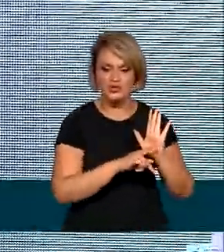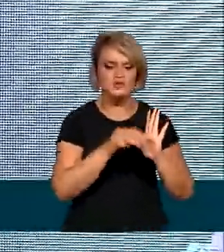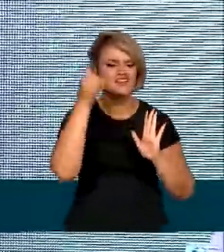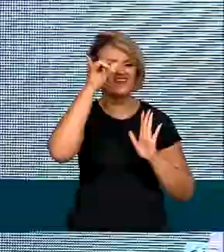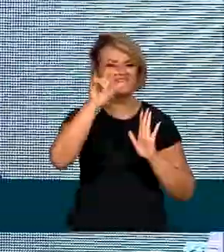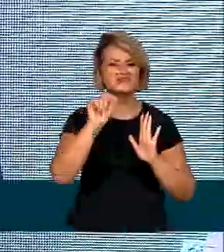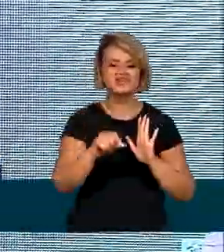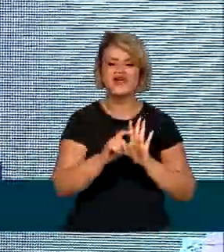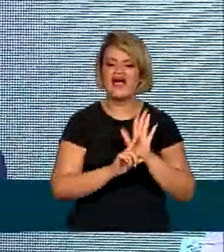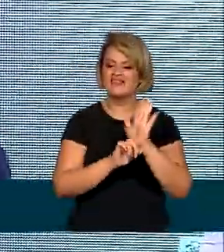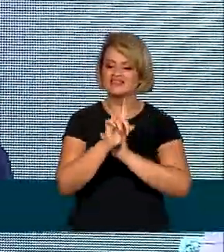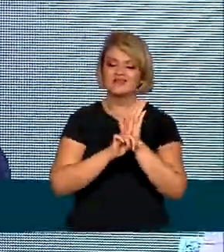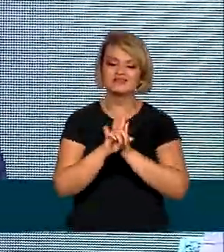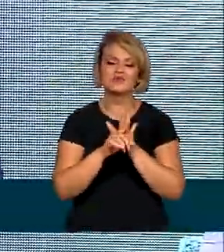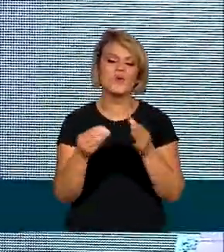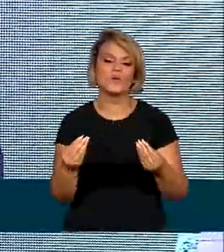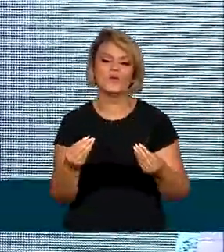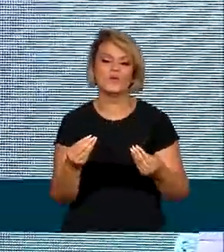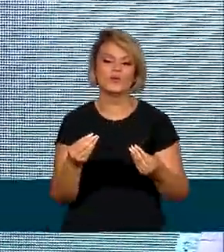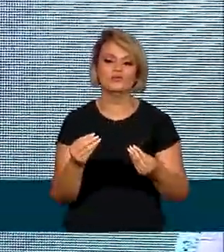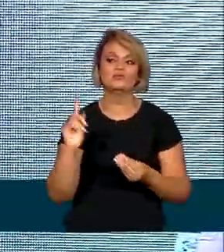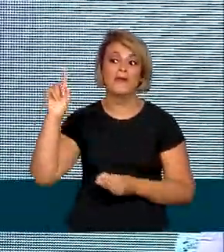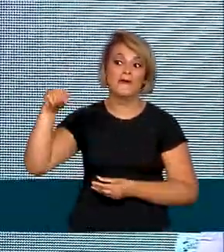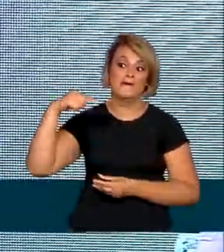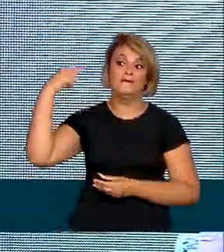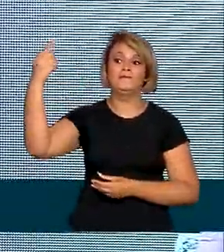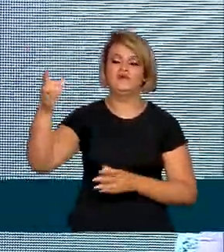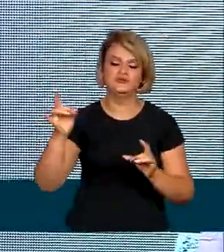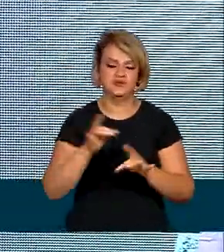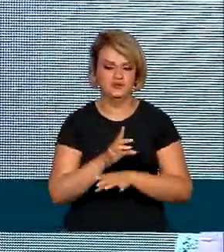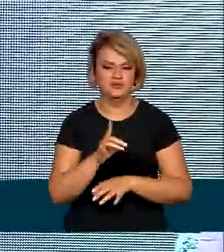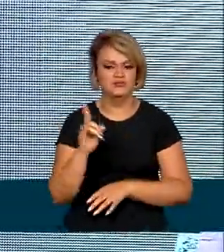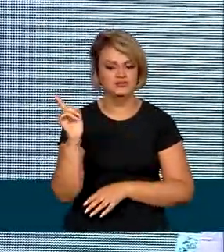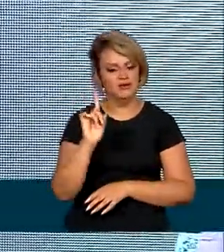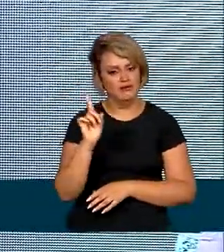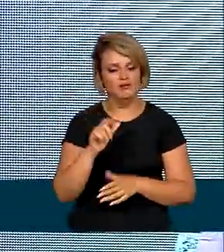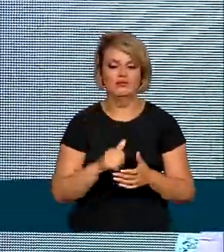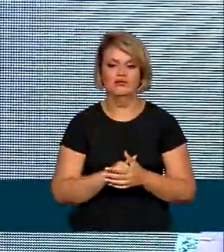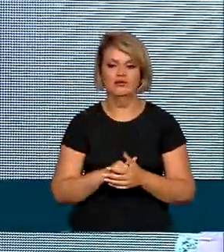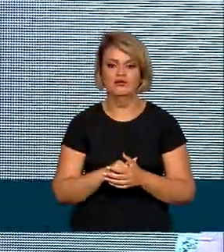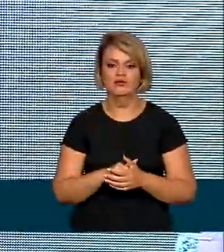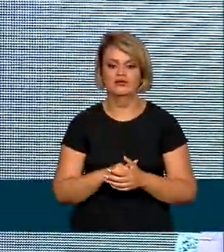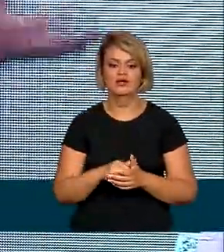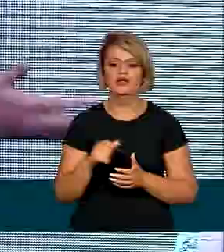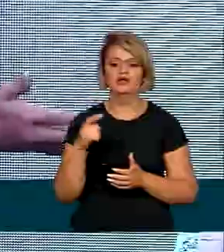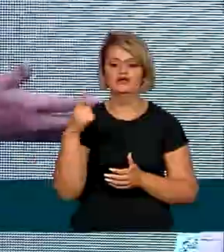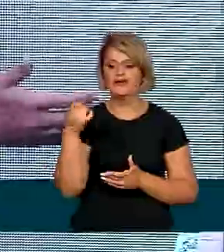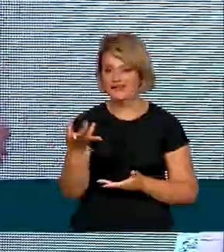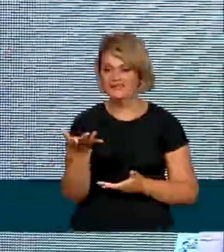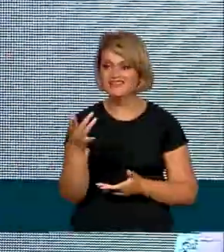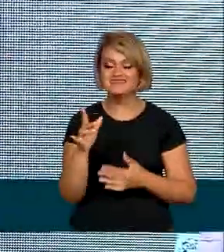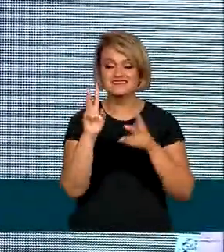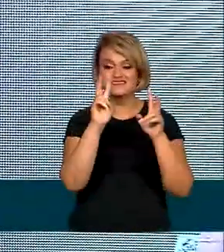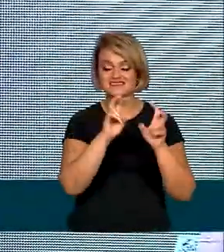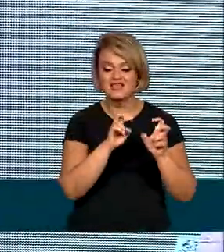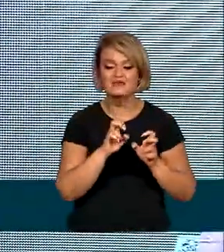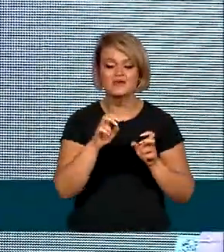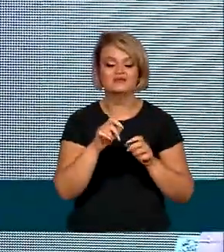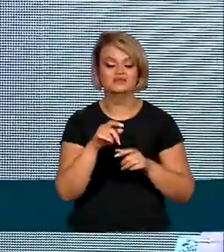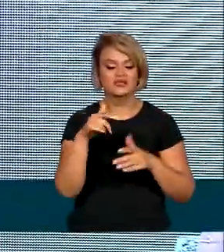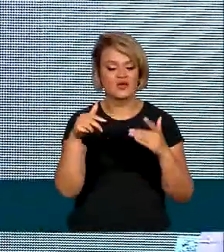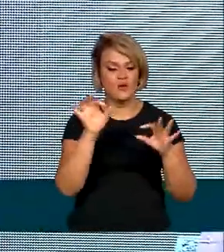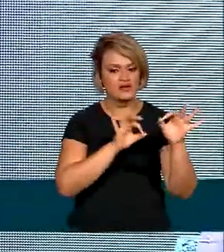tenhamos a análise apenas após a conclusão do projeto e muitas vezes essa questão sendo